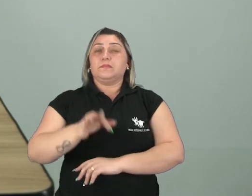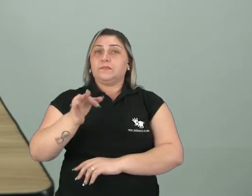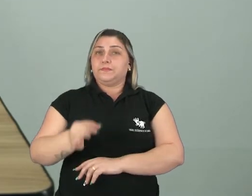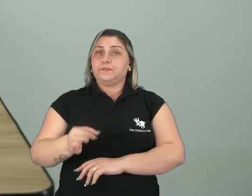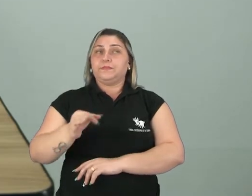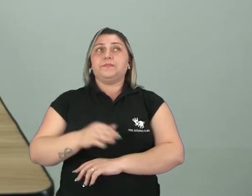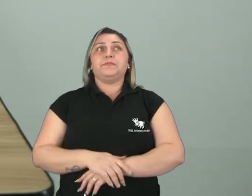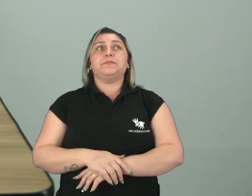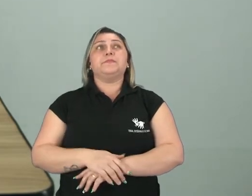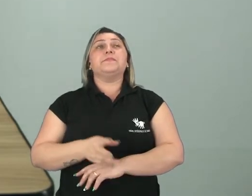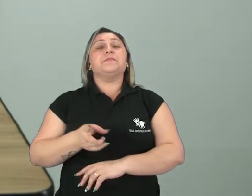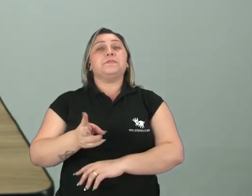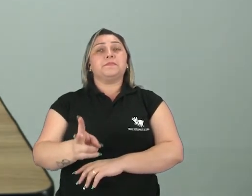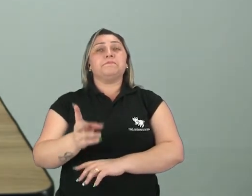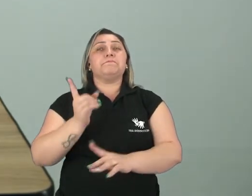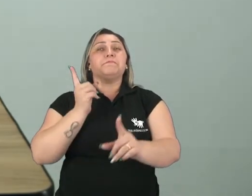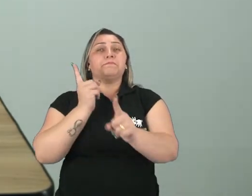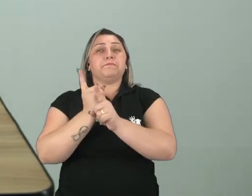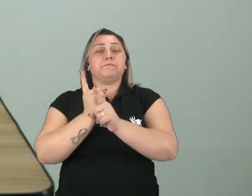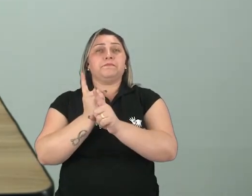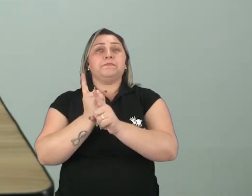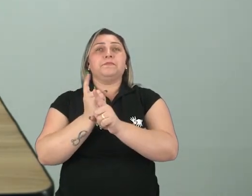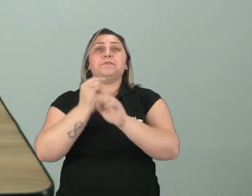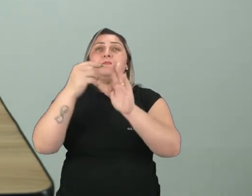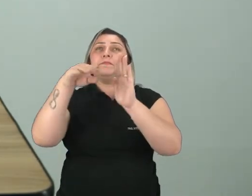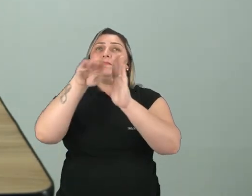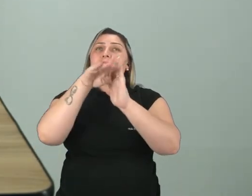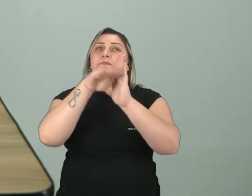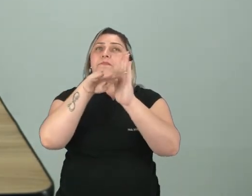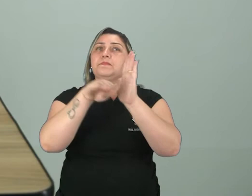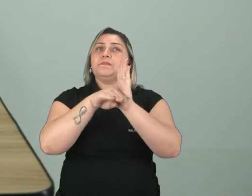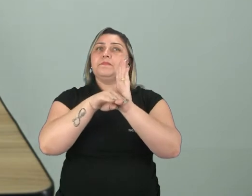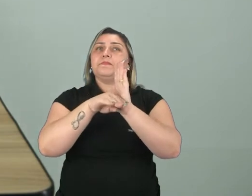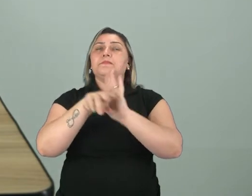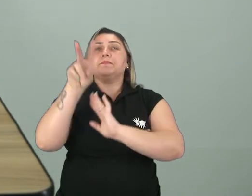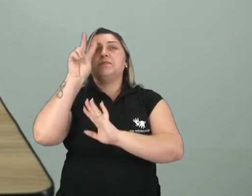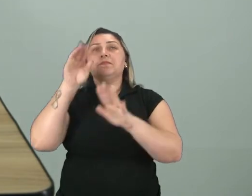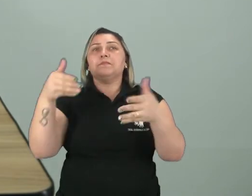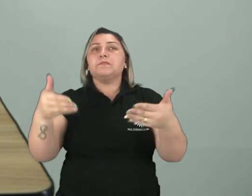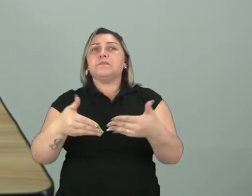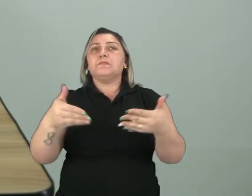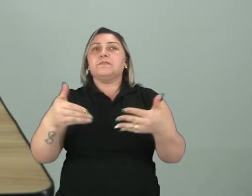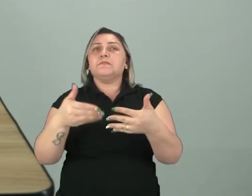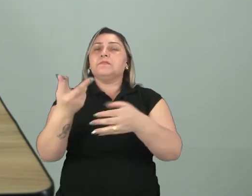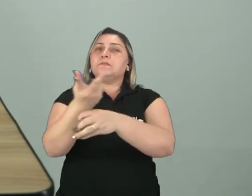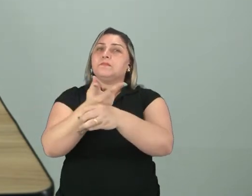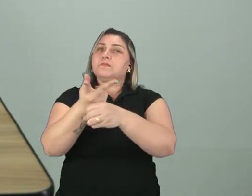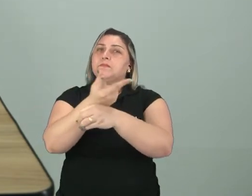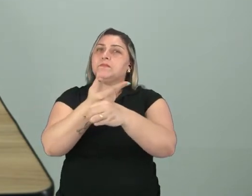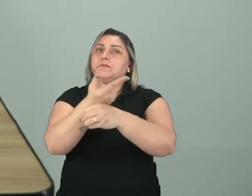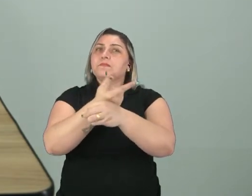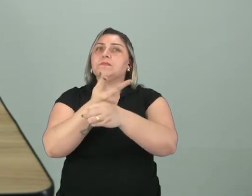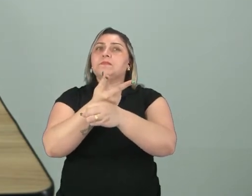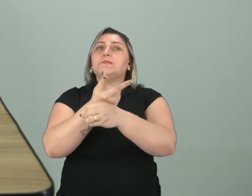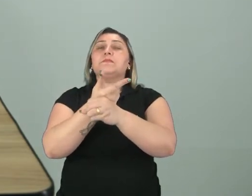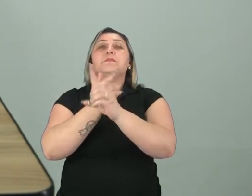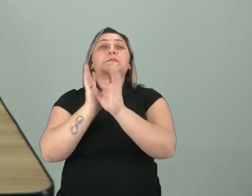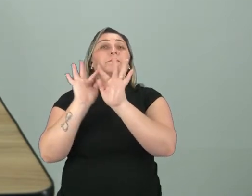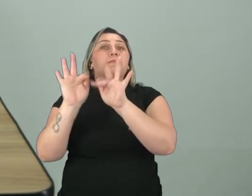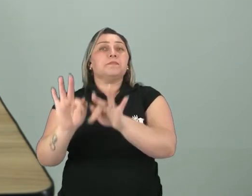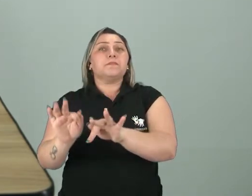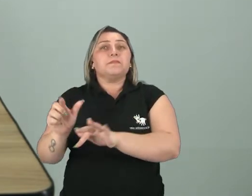certo vamos continuar localizando na nossa lista Lembrando que agora nós estamos procurando sons